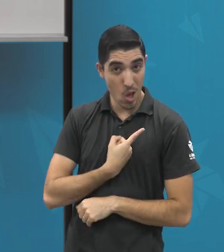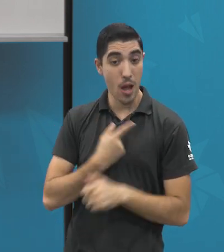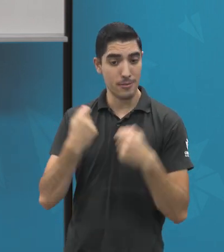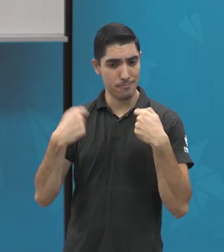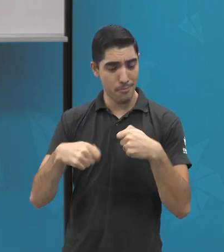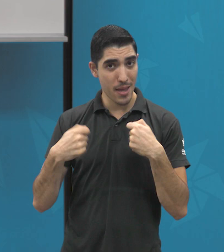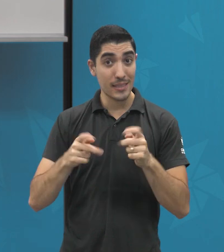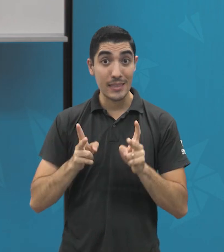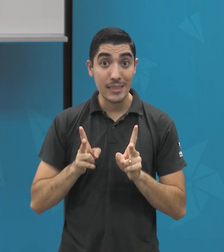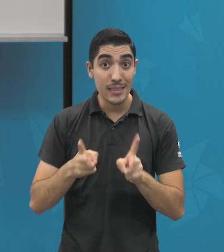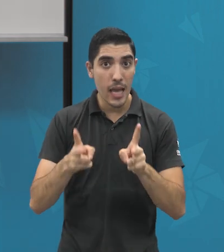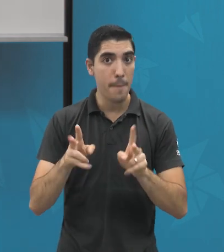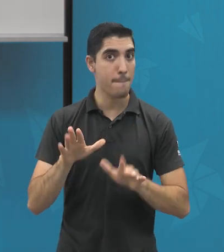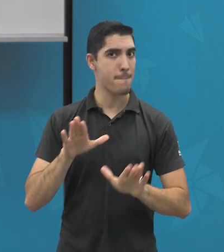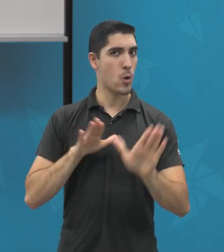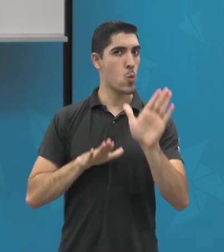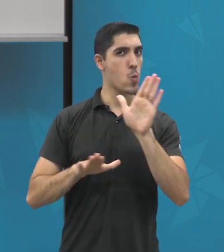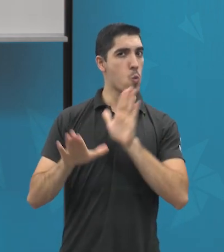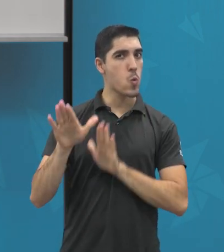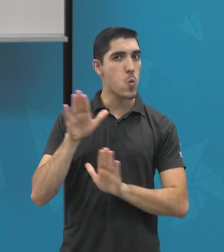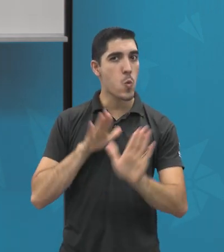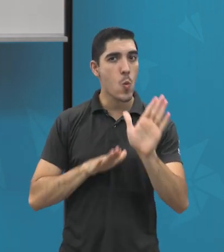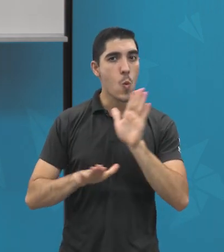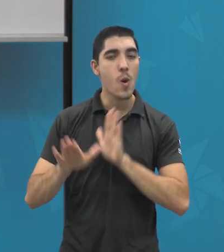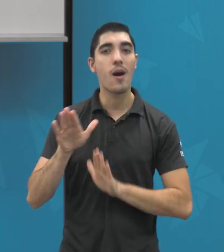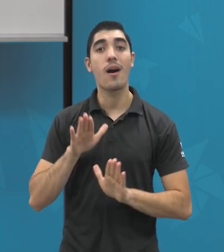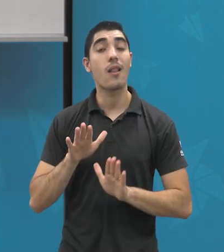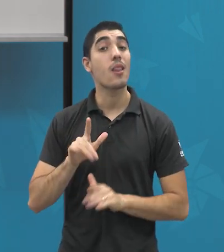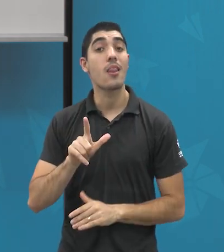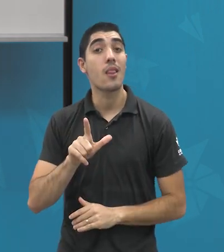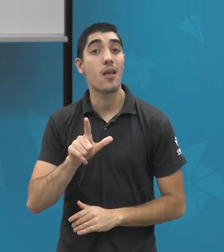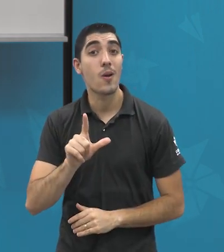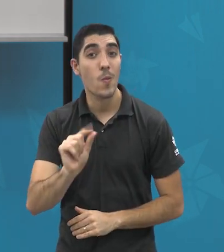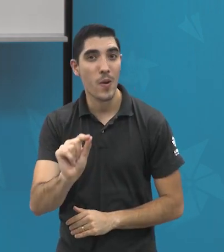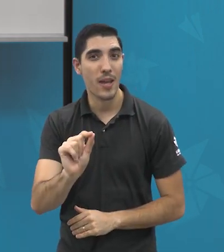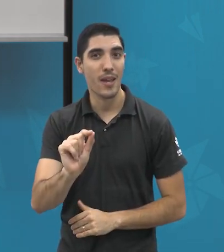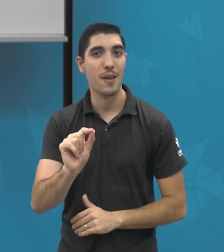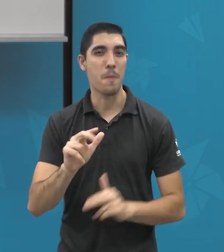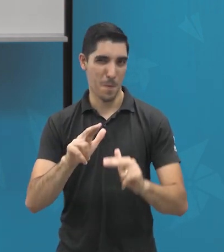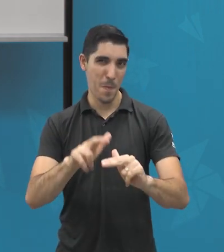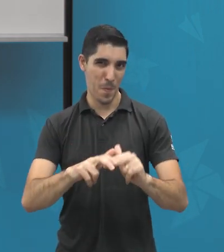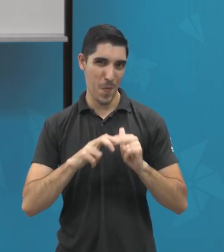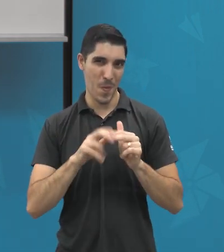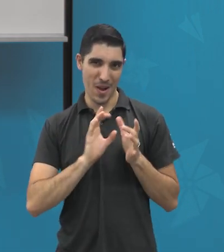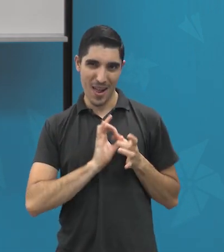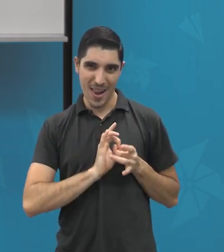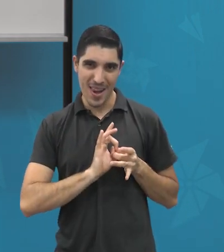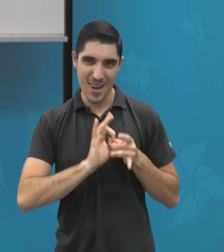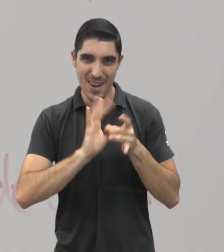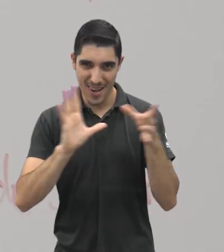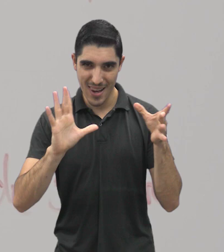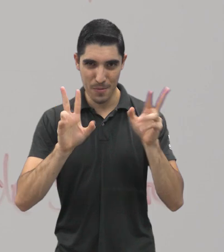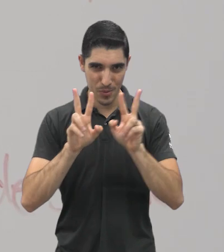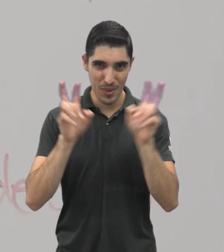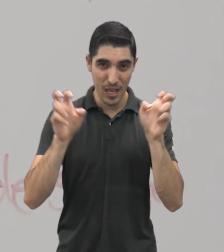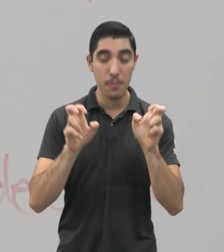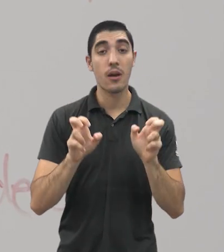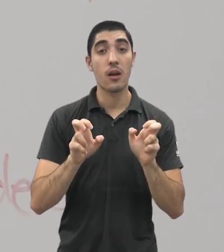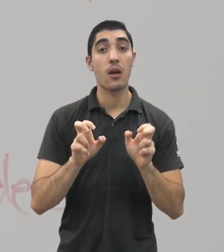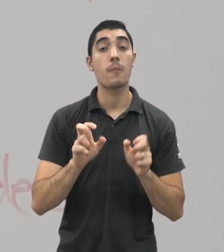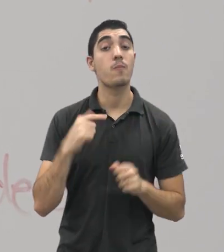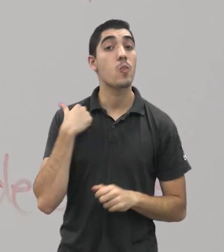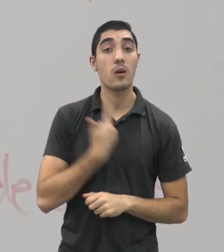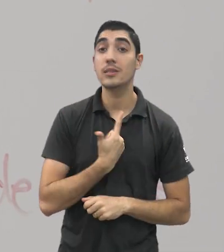estamos sujeitos quando nós pensamos nessa questão da liberdade é o perigo de